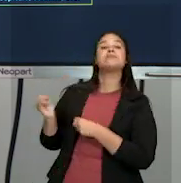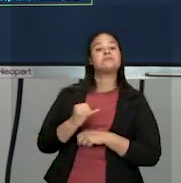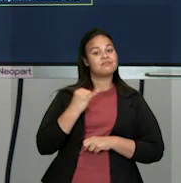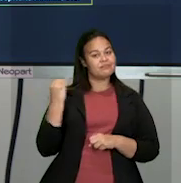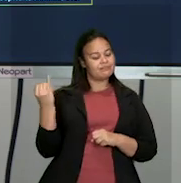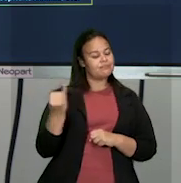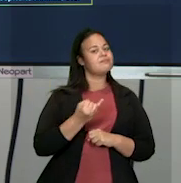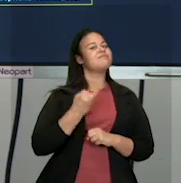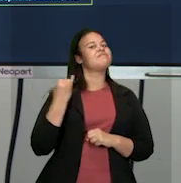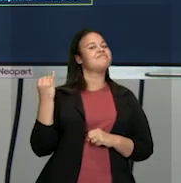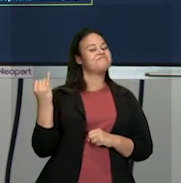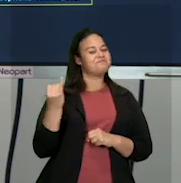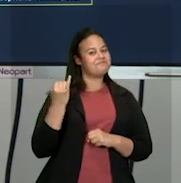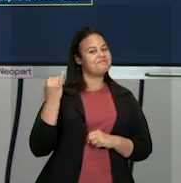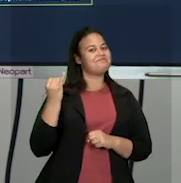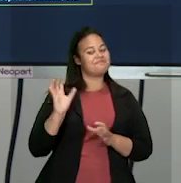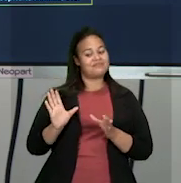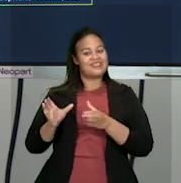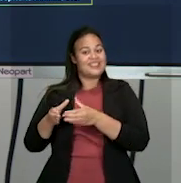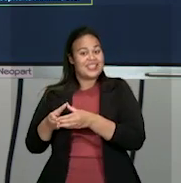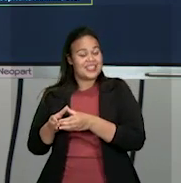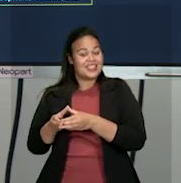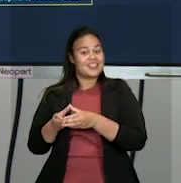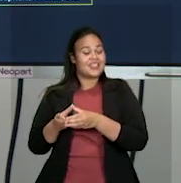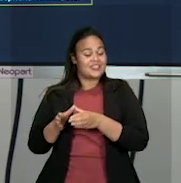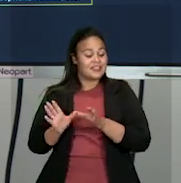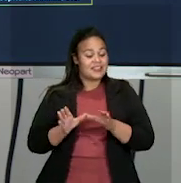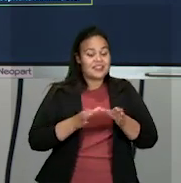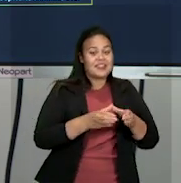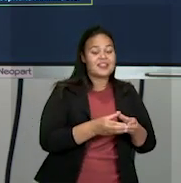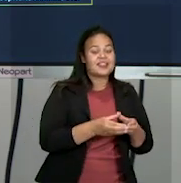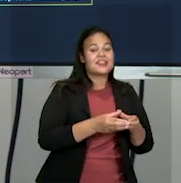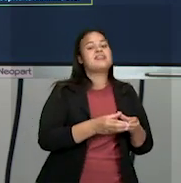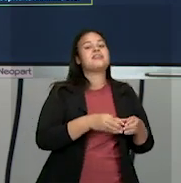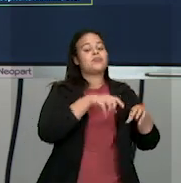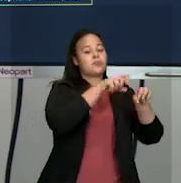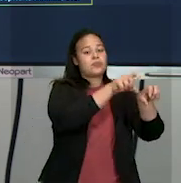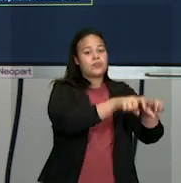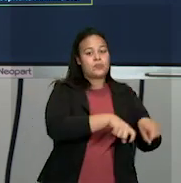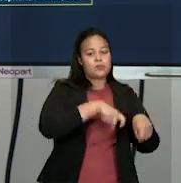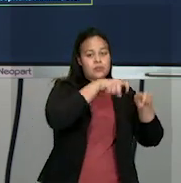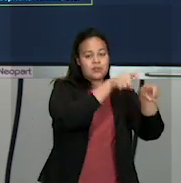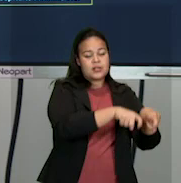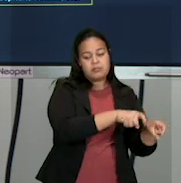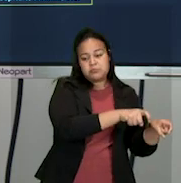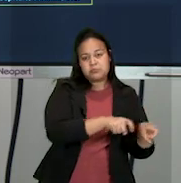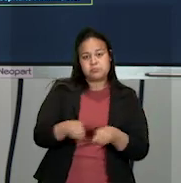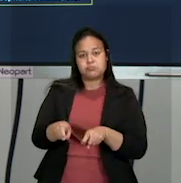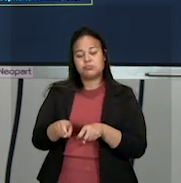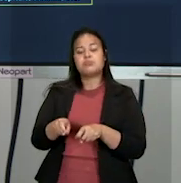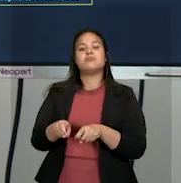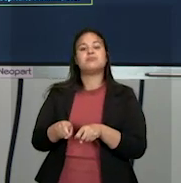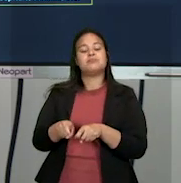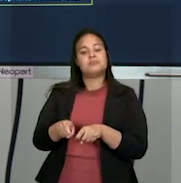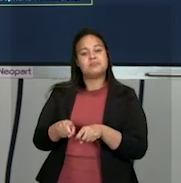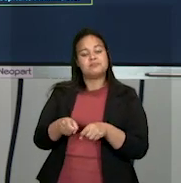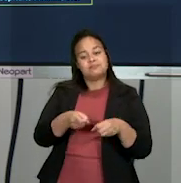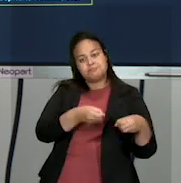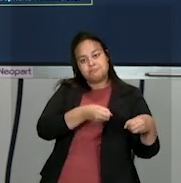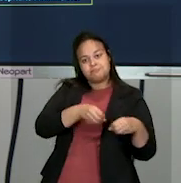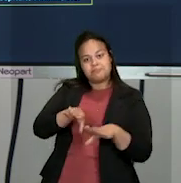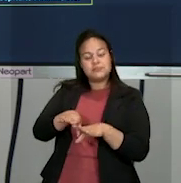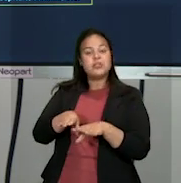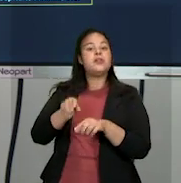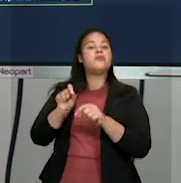importante isso tudo que o campo fornece para a cidade, para o consumo na cidade, essa